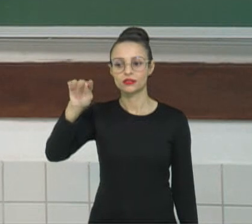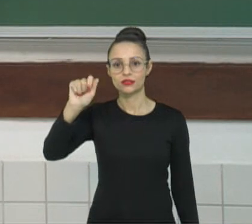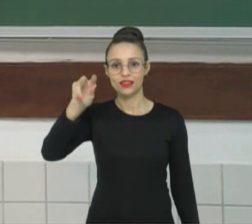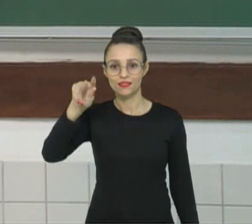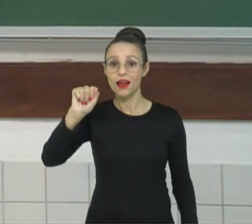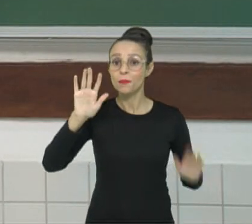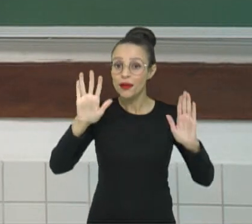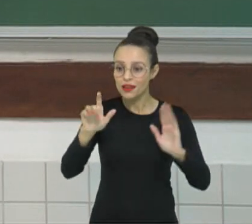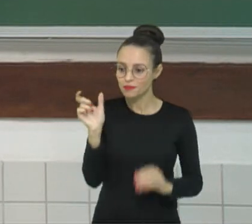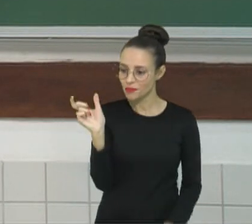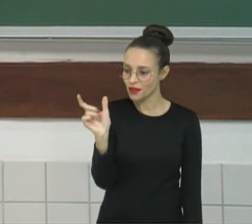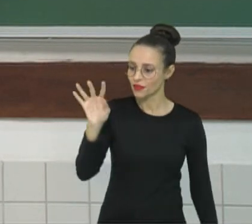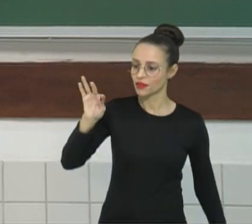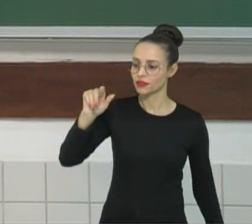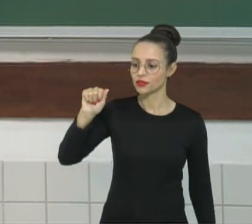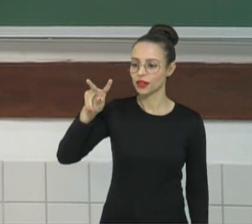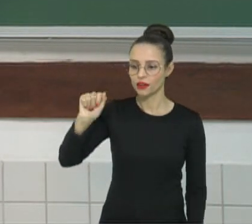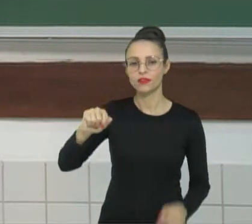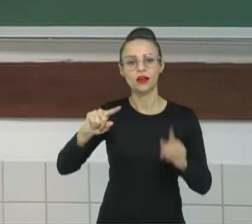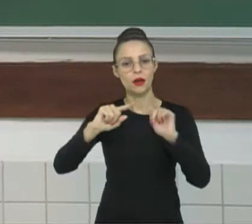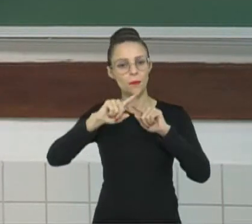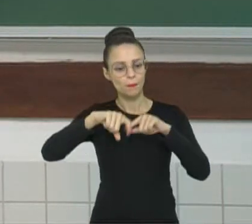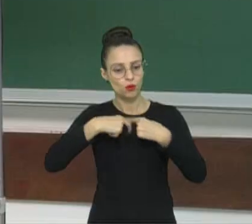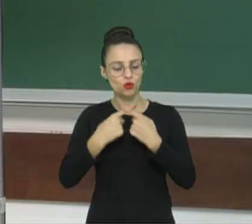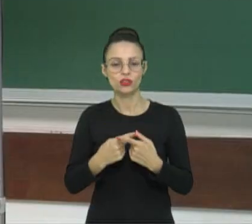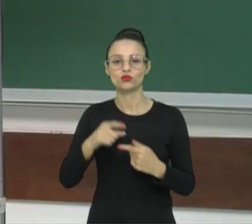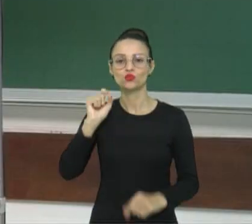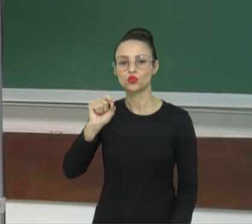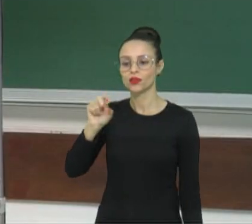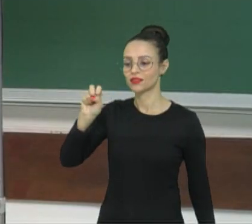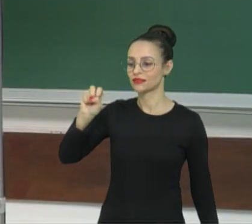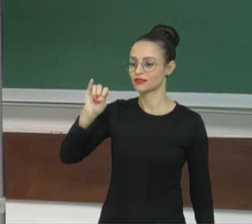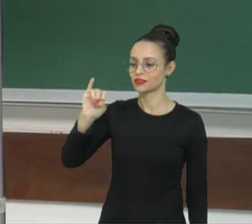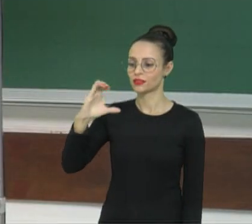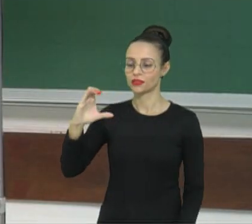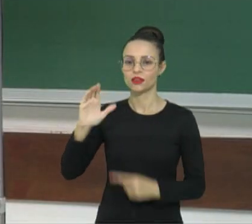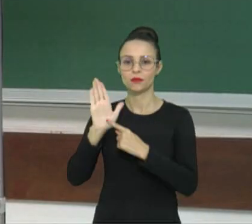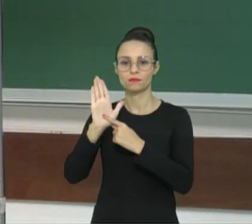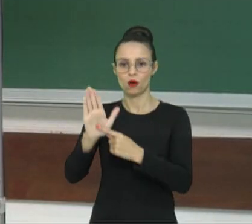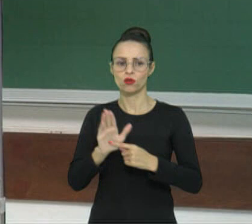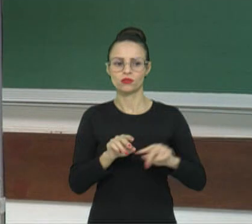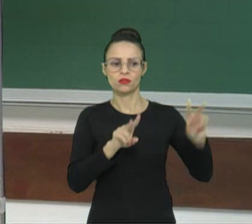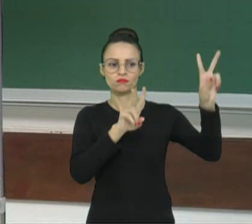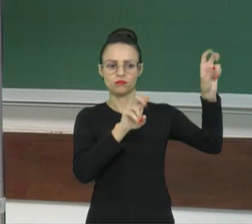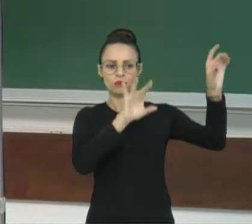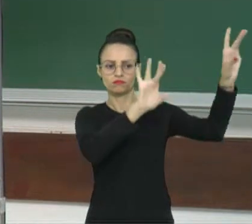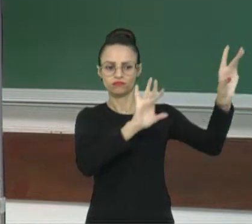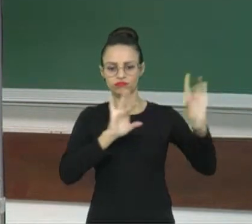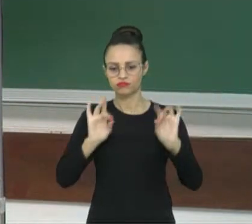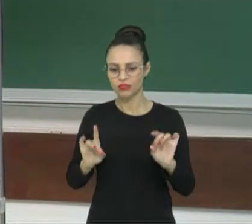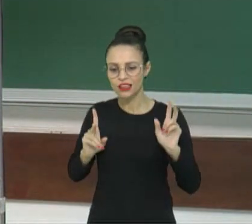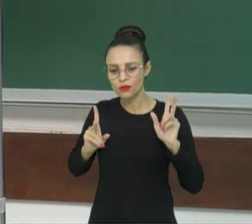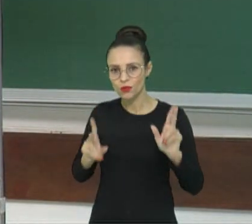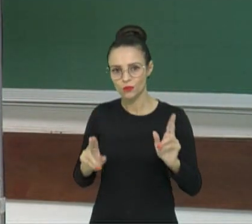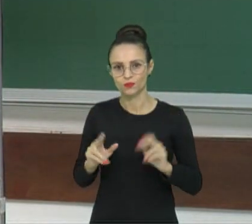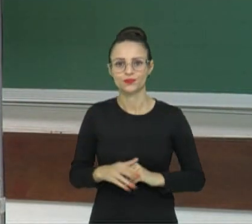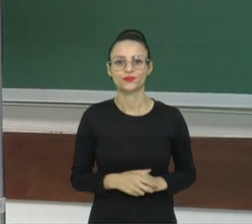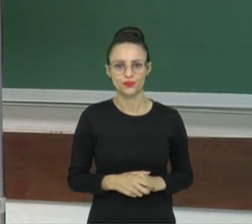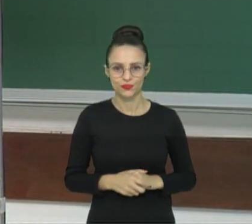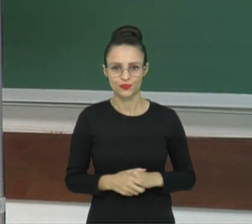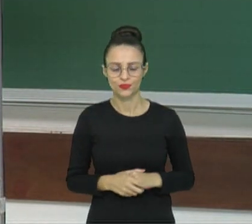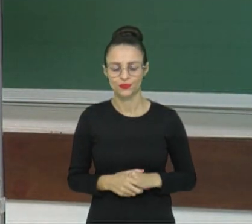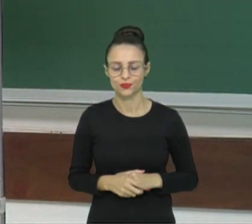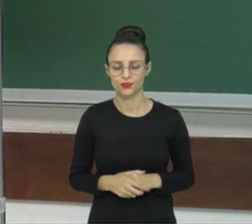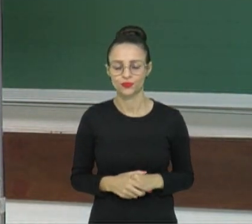escrito tava, tem aquele SIC para indicar que é exatamente daquele jeito que estava na notícia, ok?